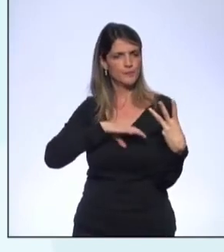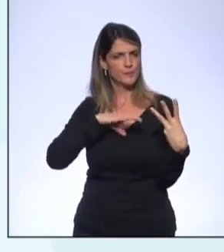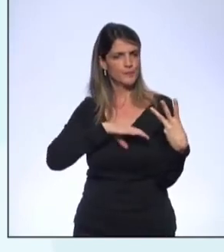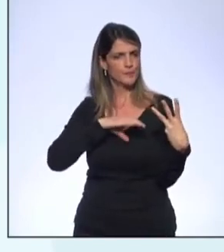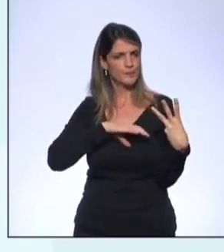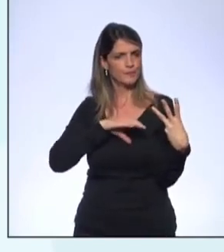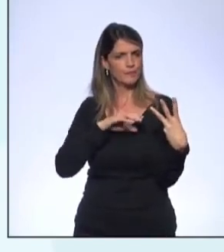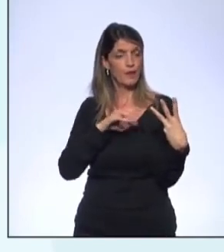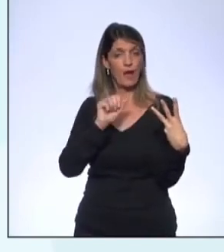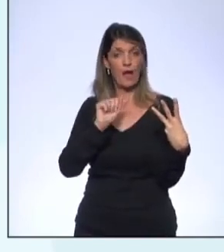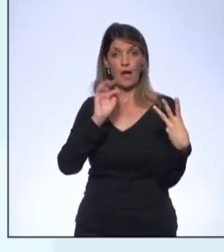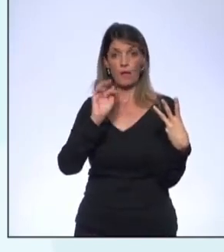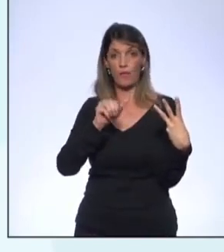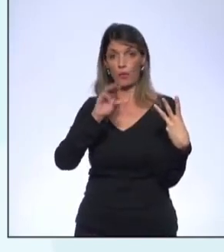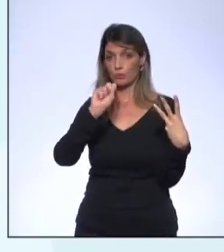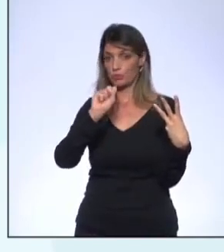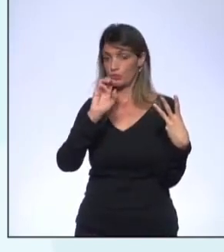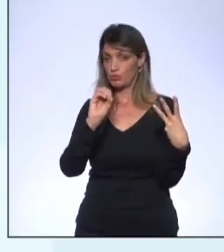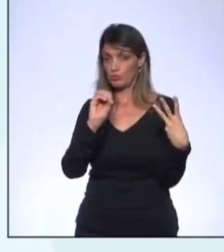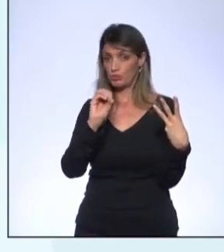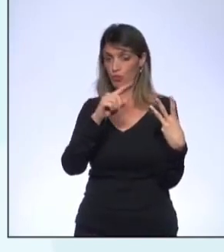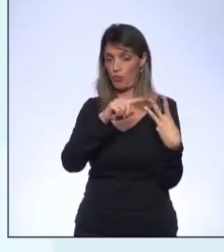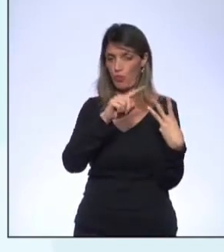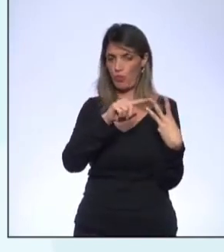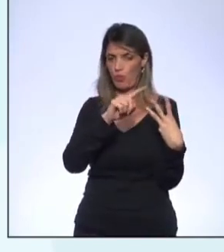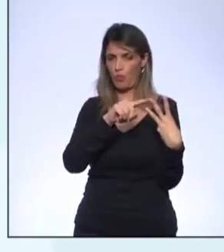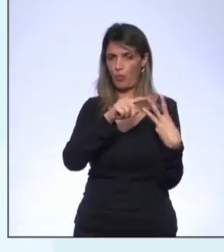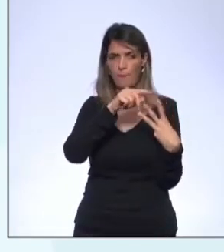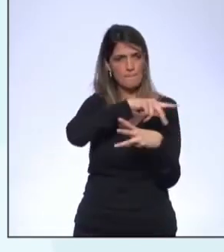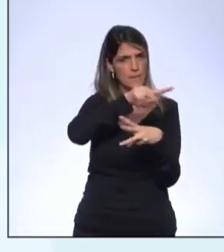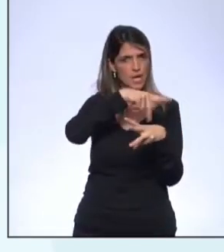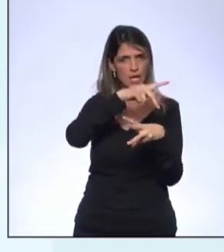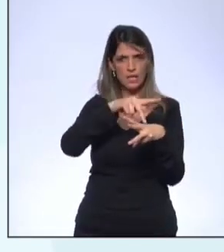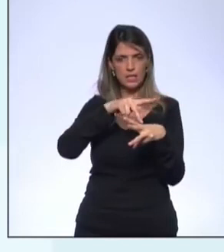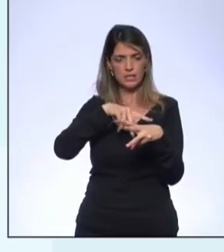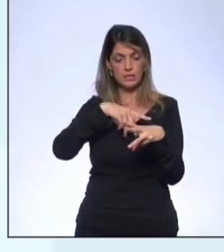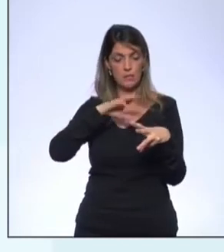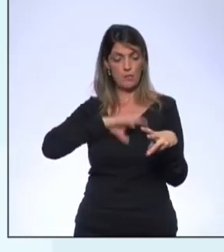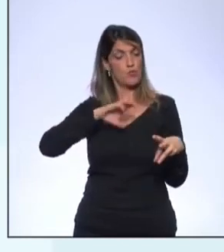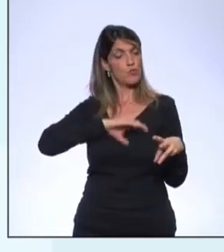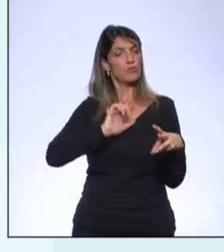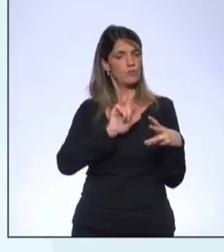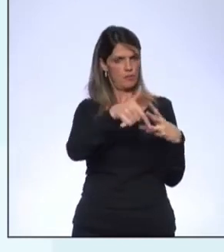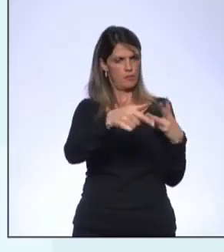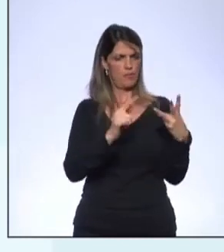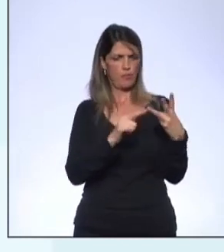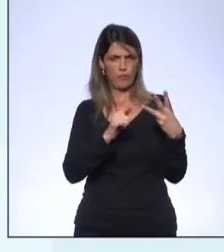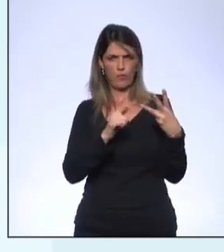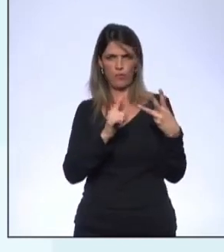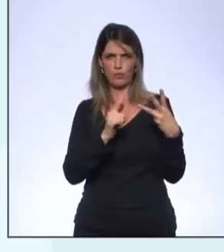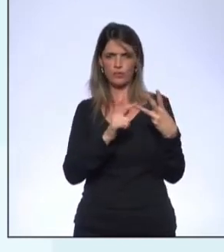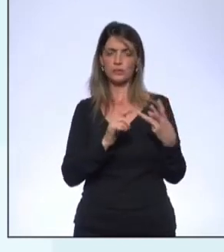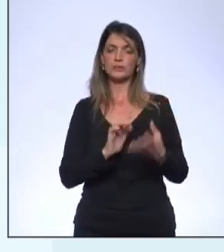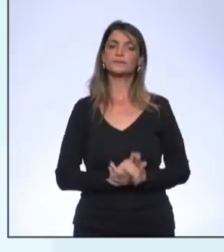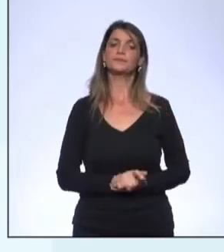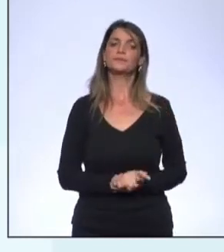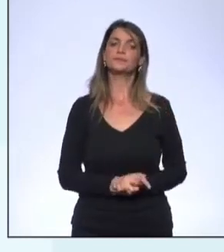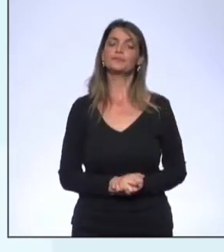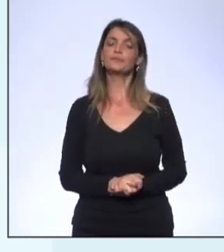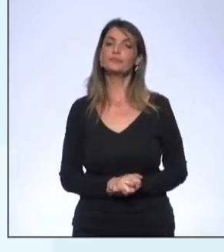ali por Afonso Henriques, formou o Condado Portucalense, que virou o país Portugal posteriormente, tá? E a partir do momento que